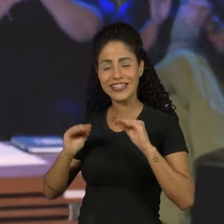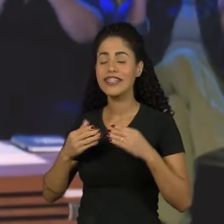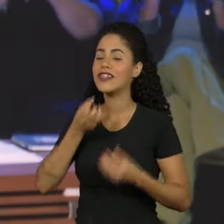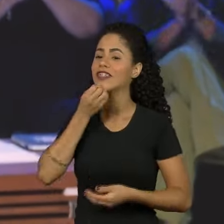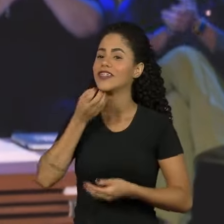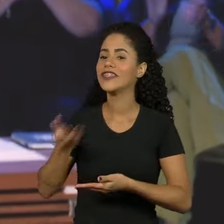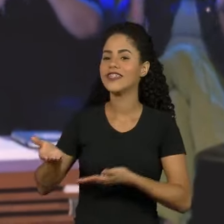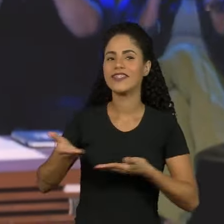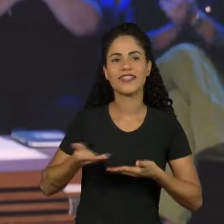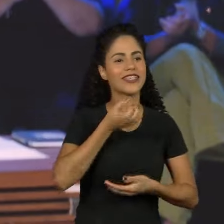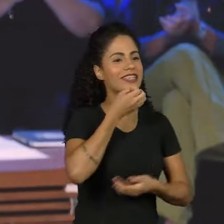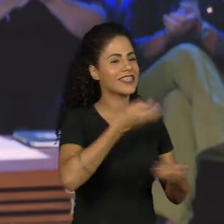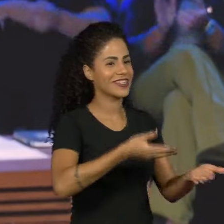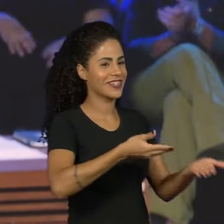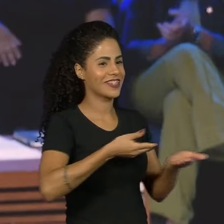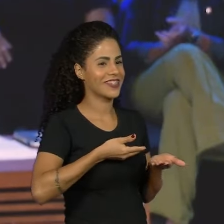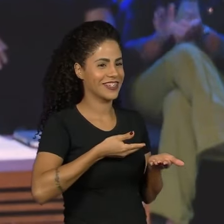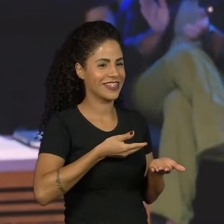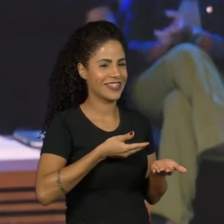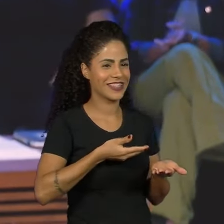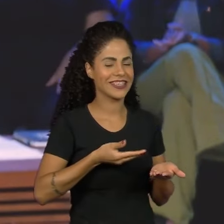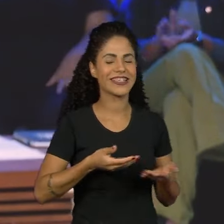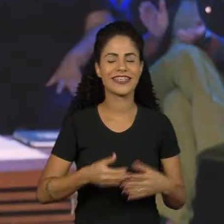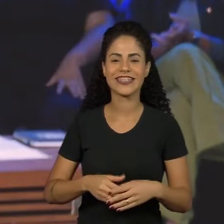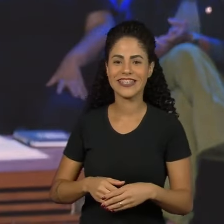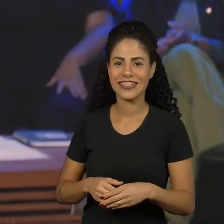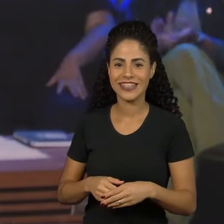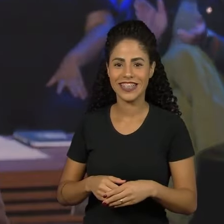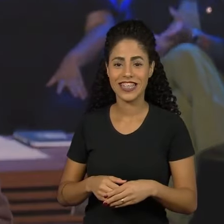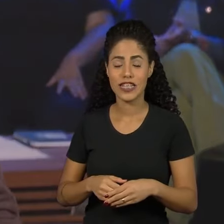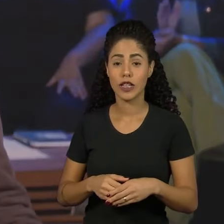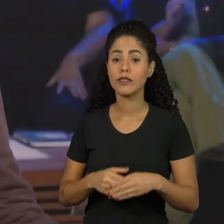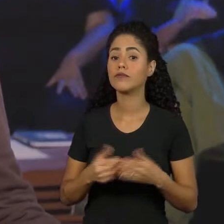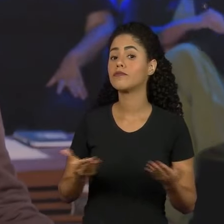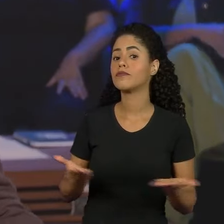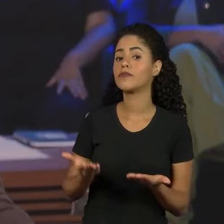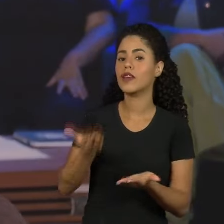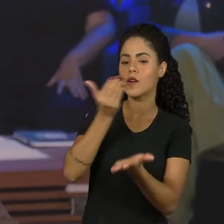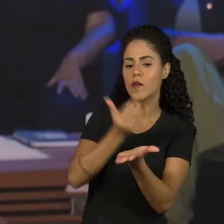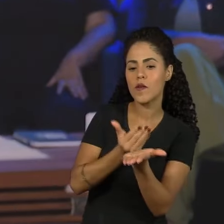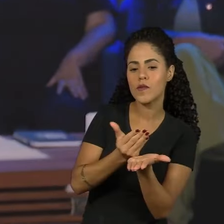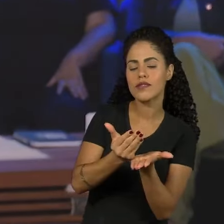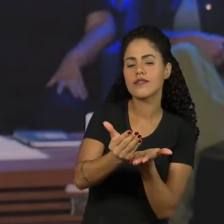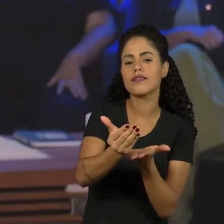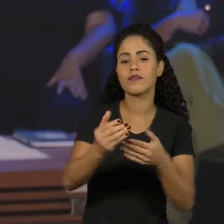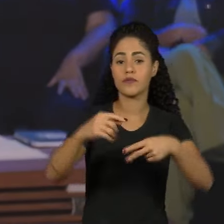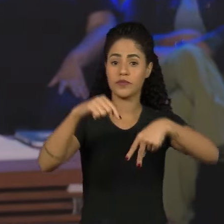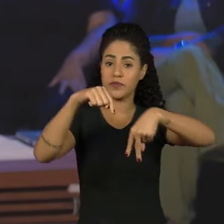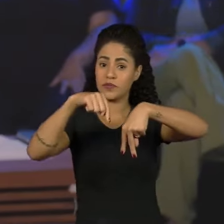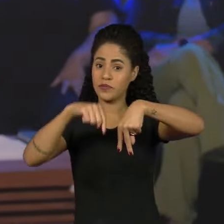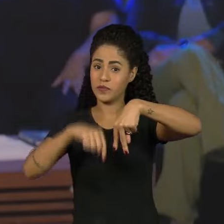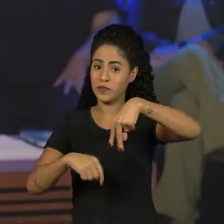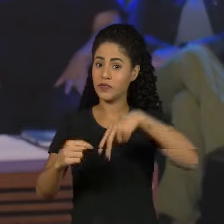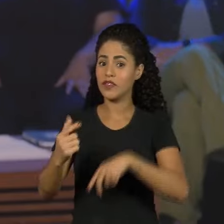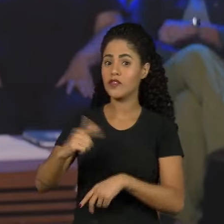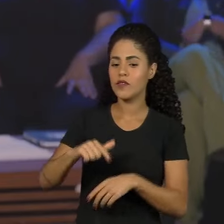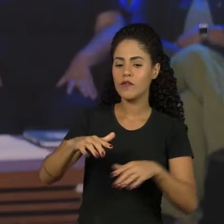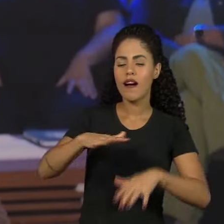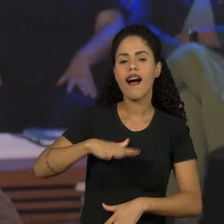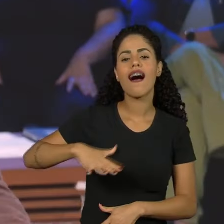Sejam bem-vindas, sejam bem-vindos. Estamos aqui começando mais um Arena dos Saberes, nesse